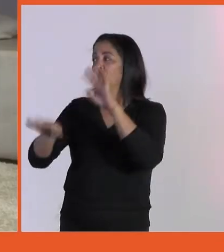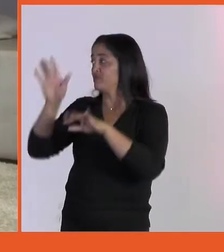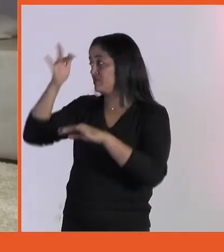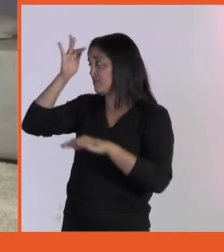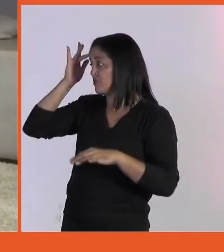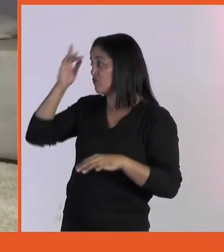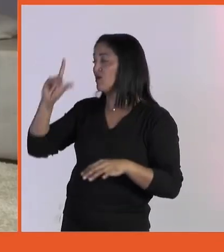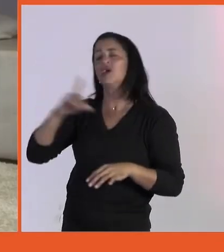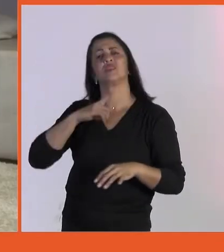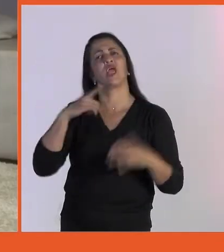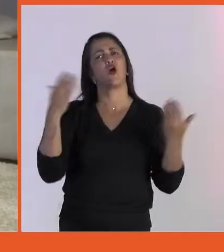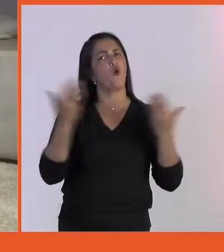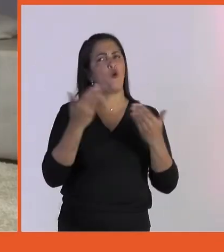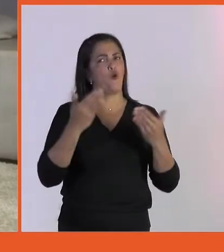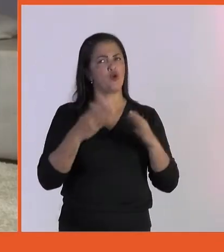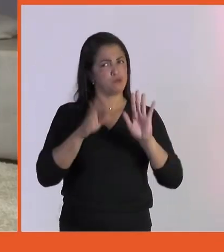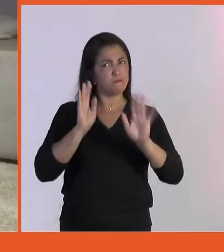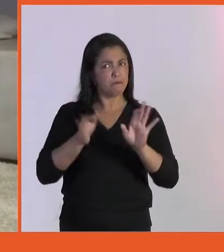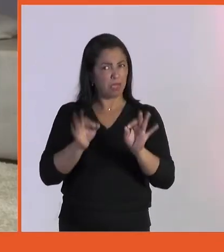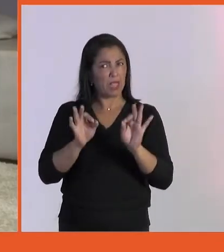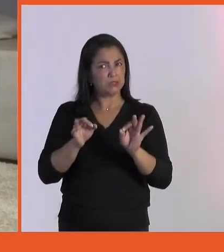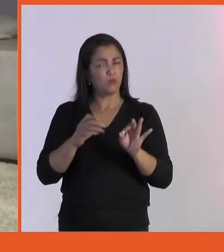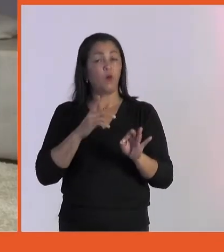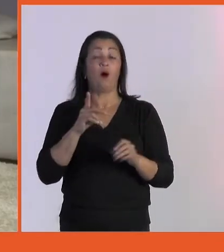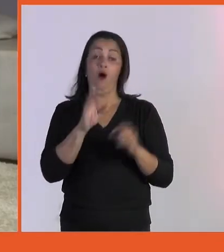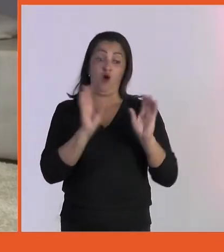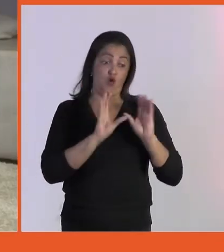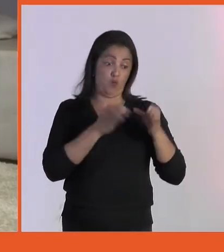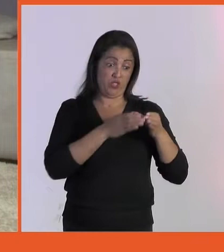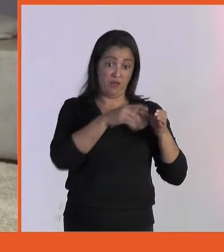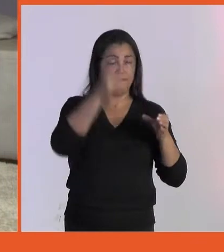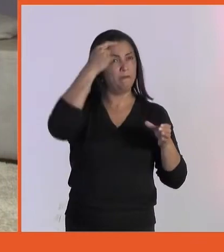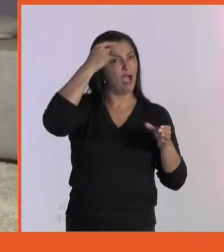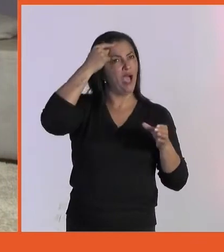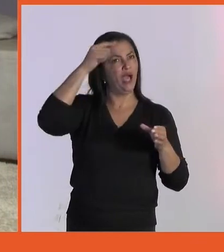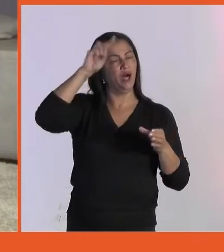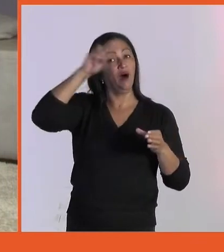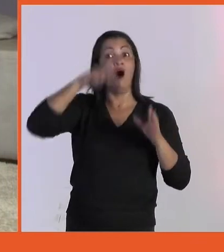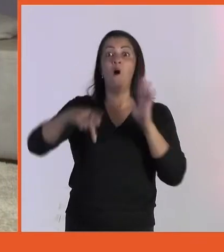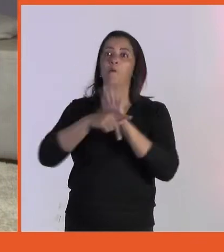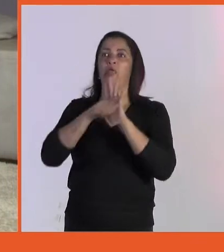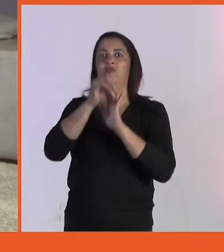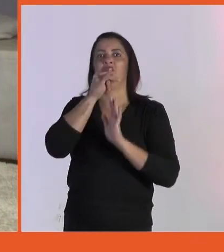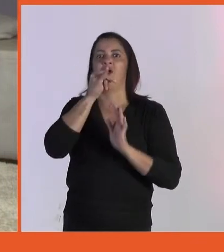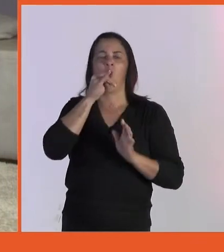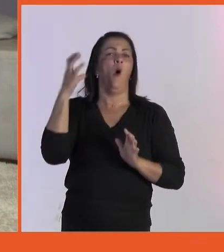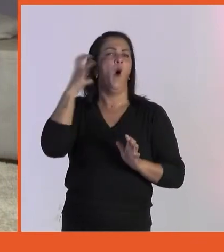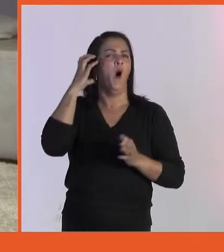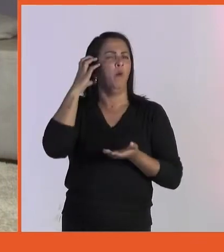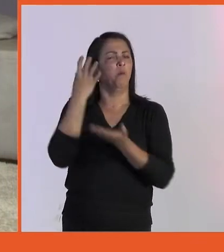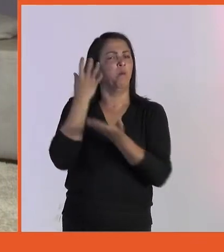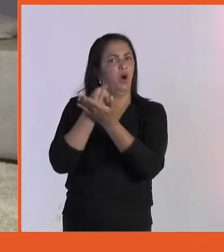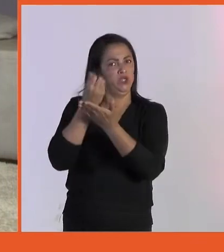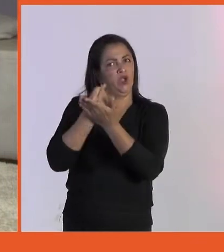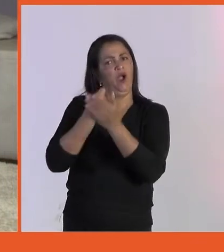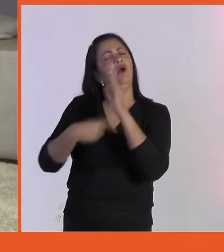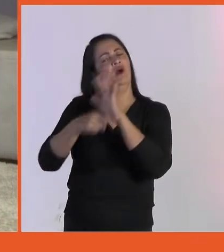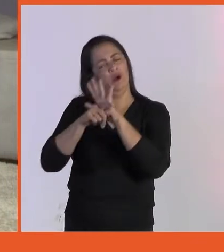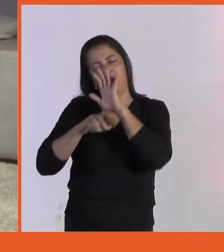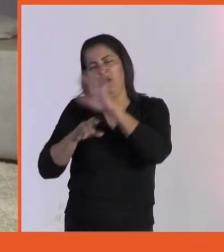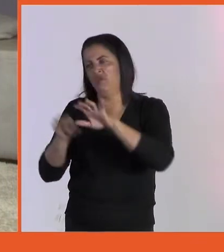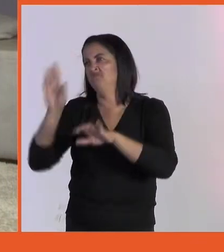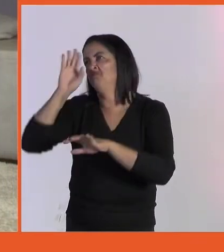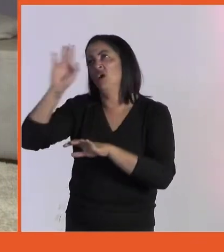até, é a própria comunidade que sustenta o criador, né? É. Se a gente parar para pensar em podcast onde tem financiamento, por exemplo. É a própria